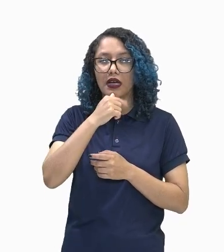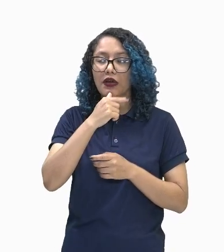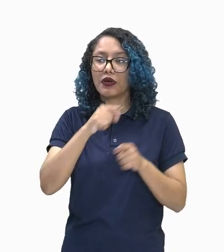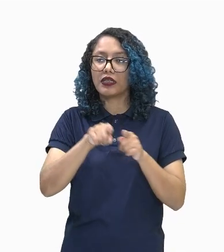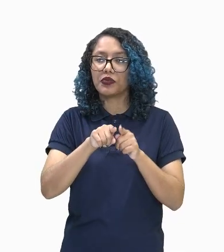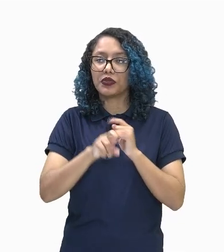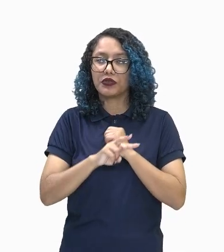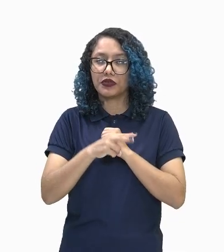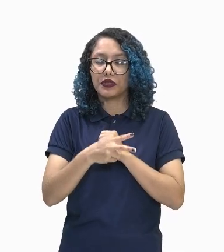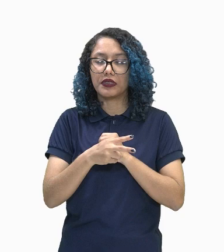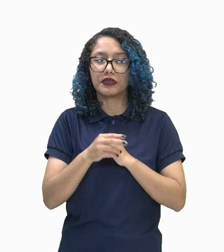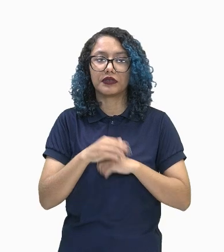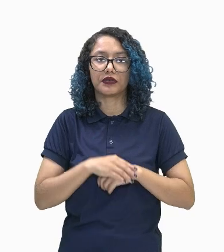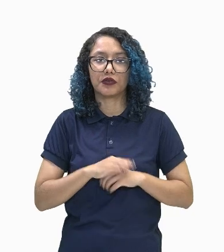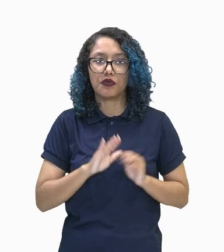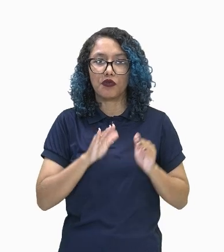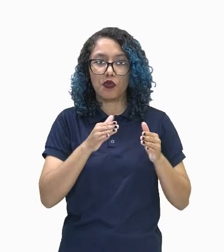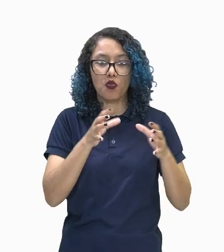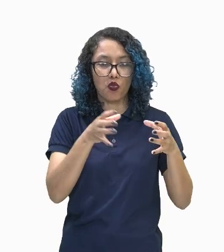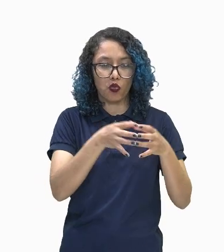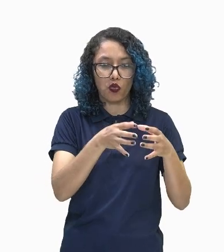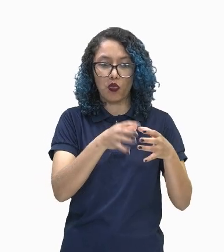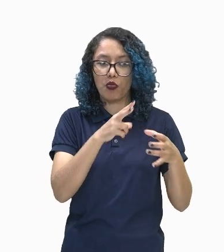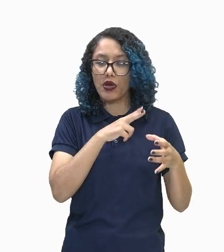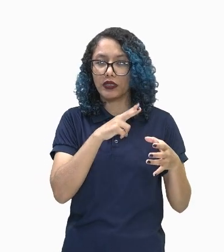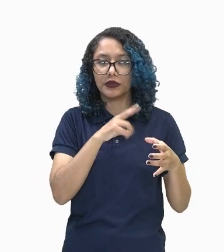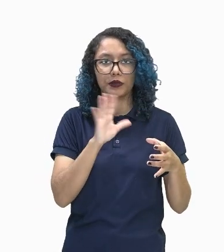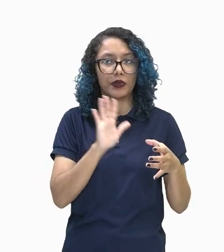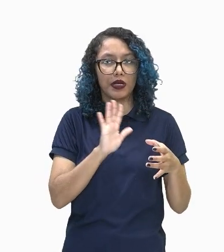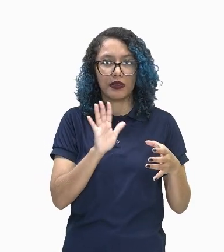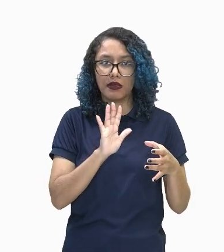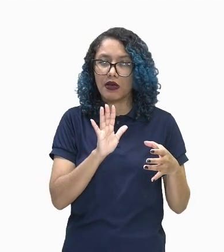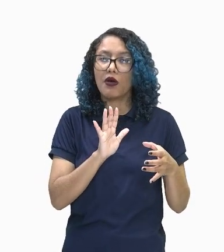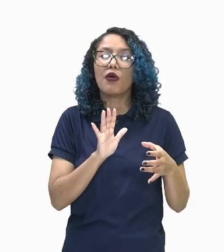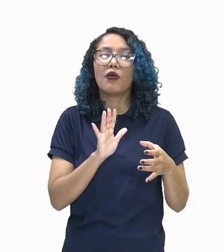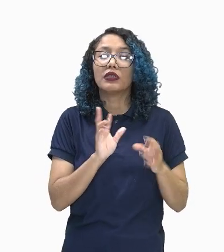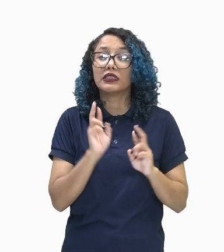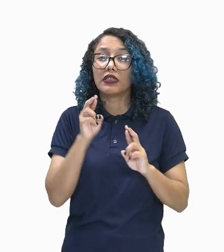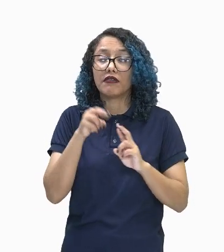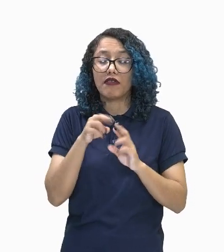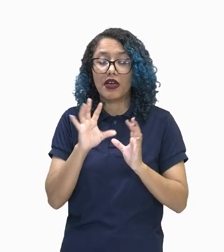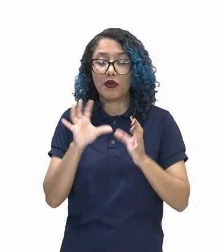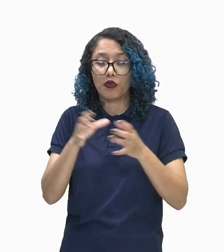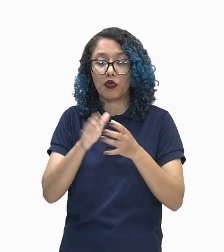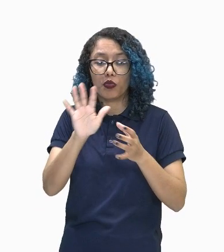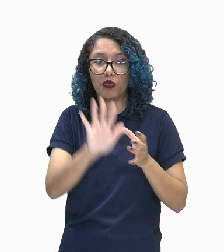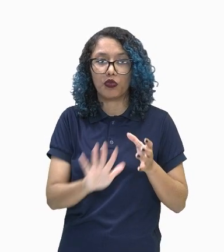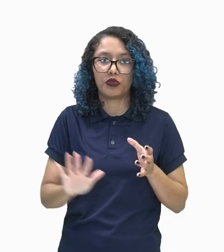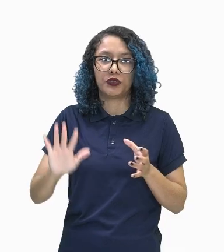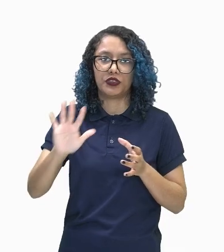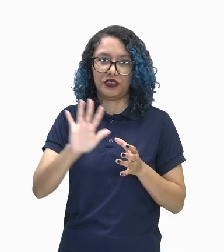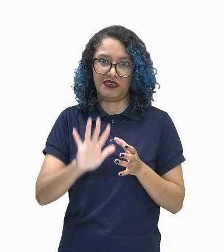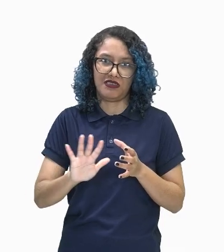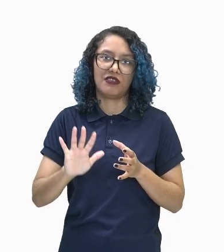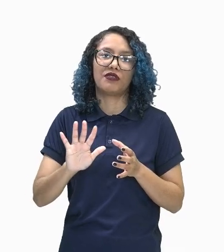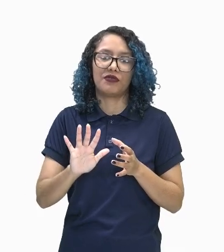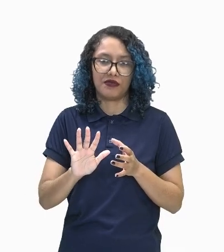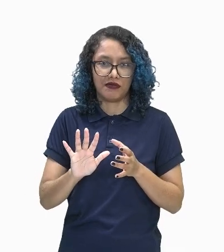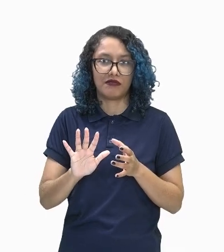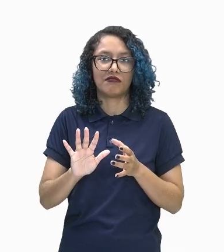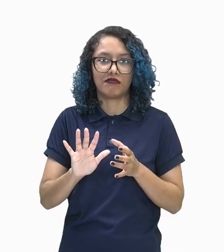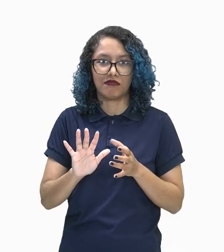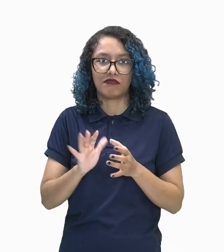é para um público específico que eu vou falar para um público em geral. Então,